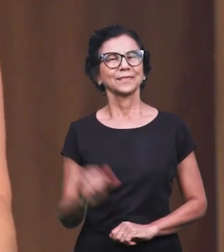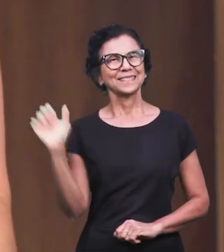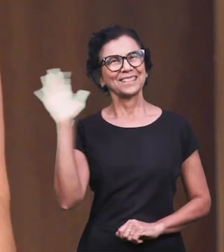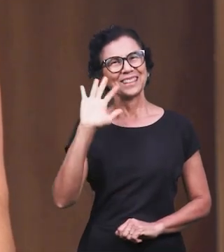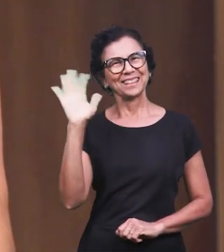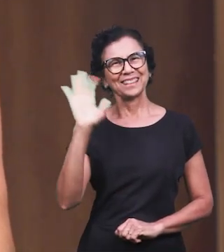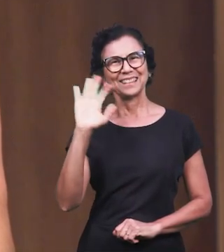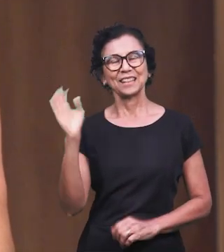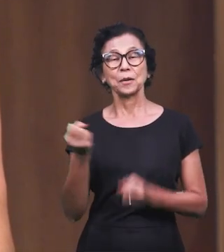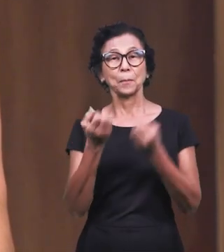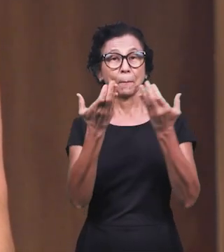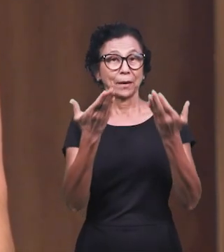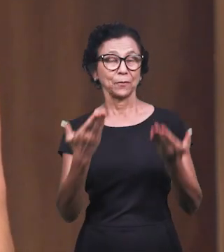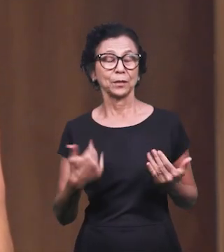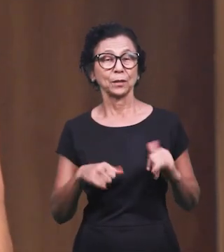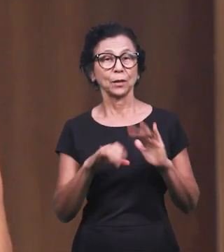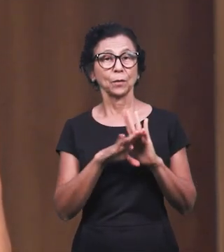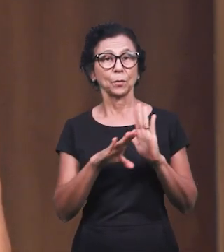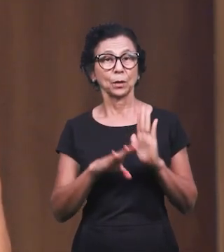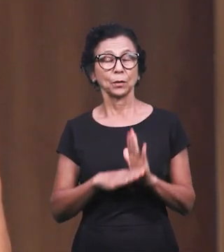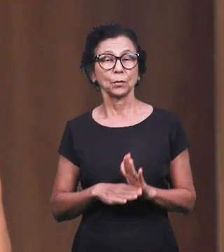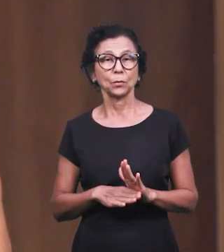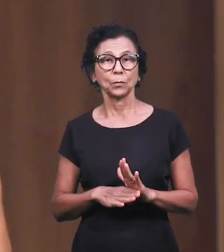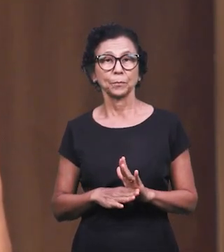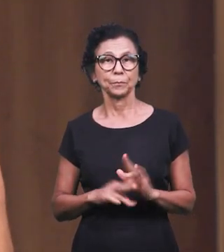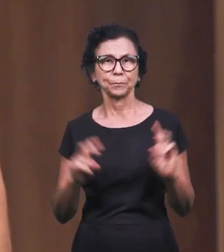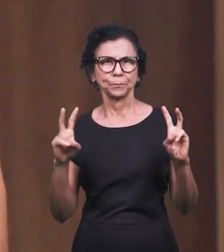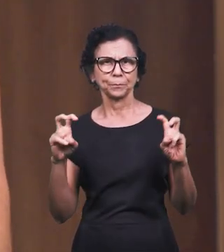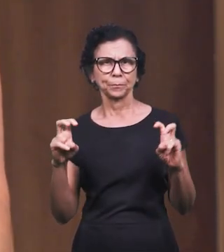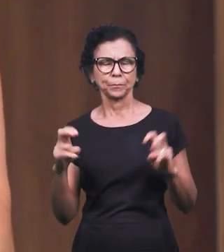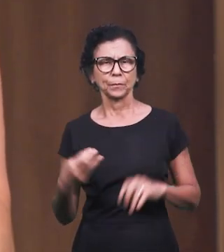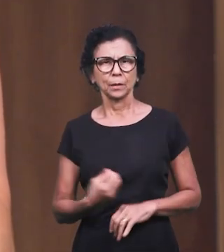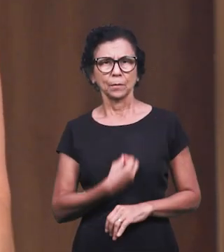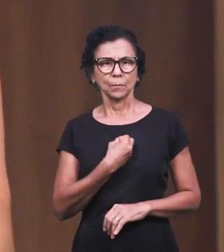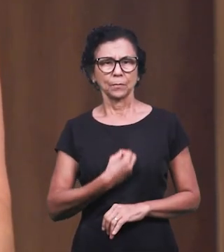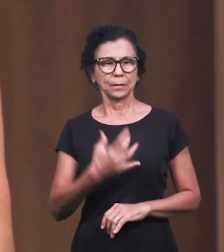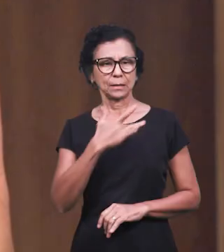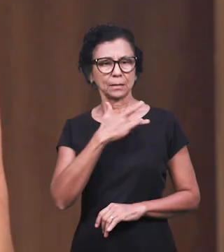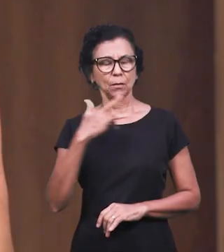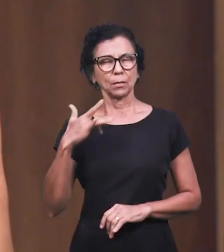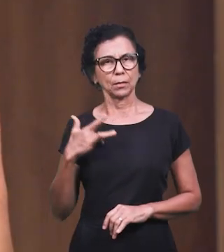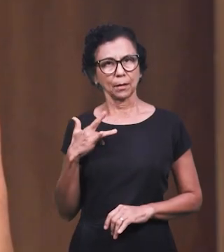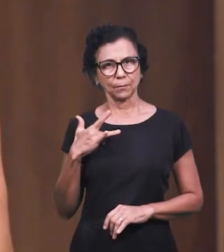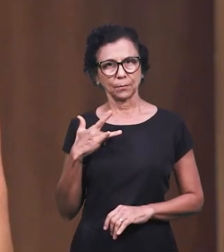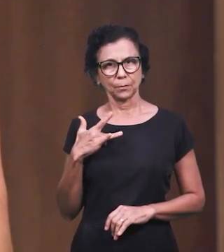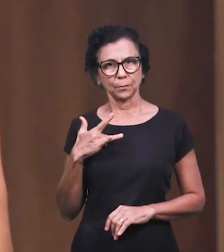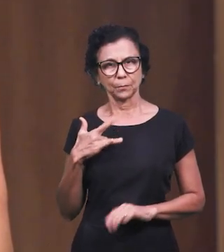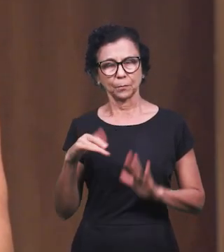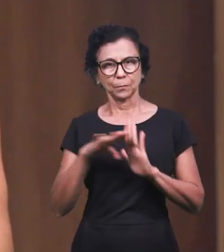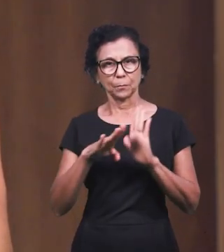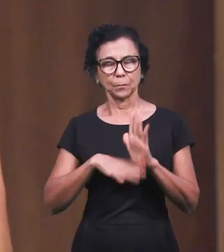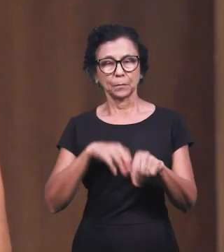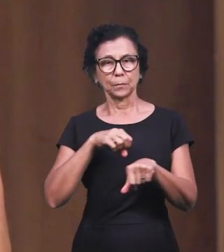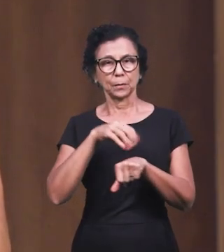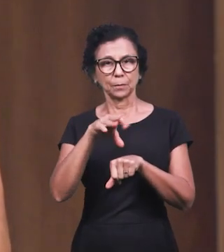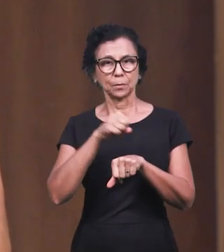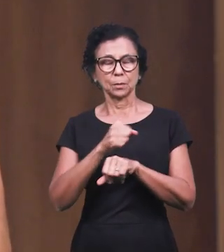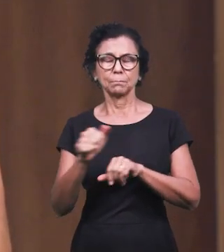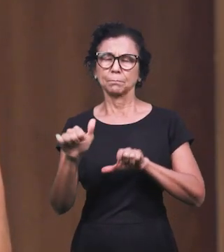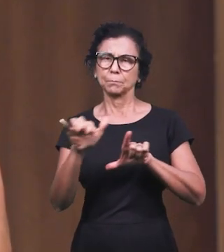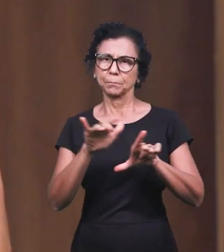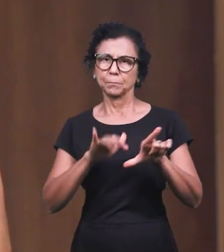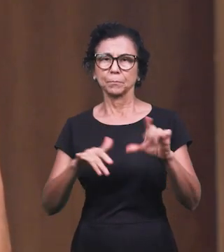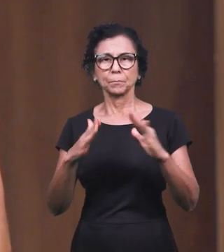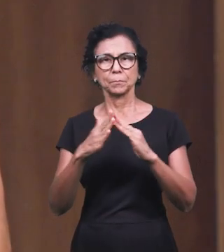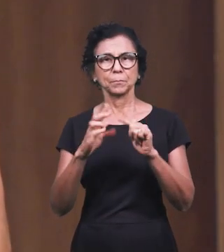Olá, sejam bem-vindos ao programa Viver com Saúde. O nosso programa é transmitido pelas multiplataformas digitais da